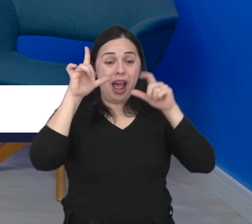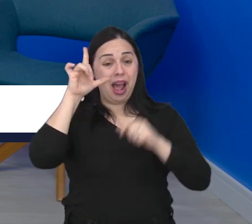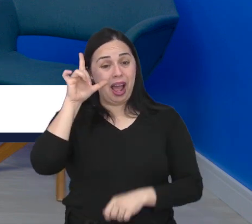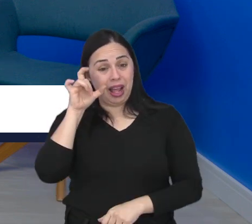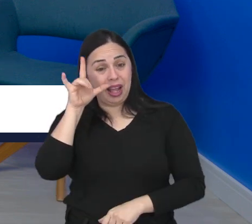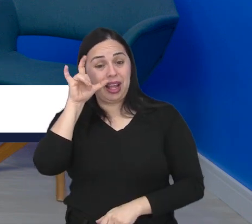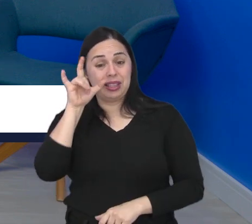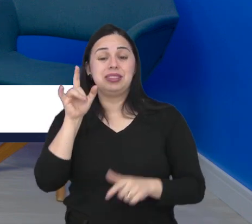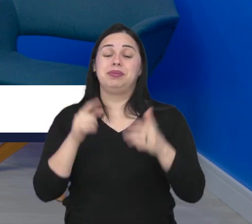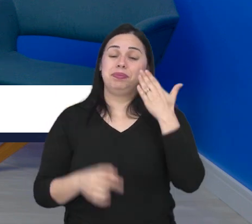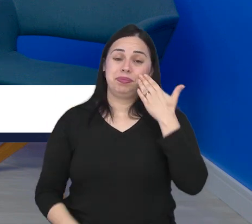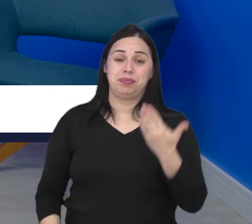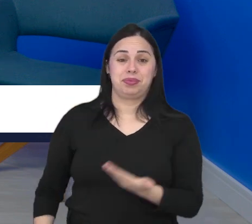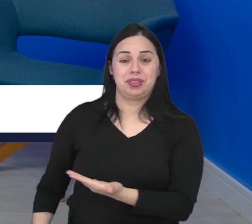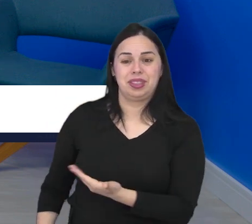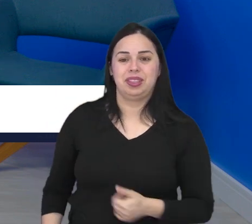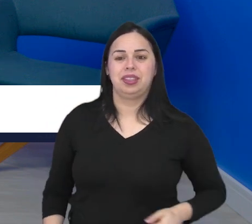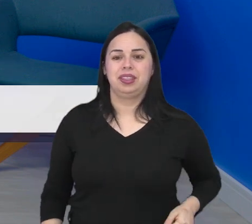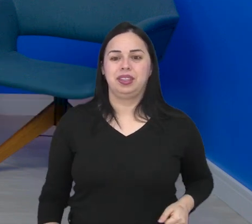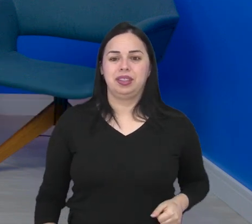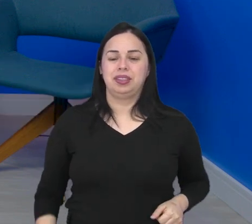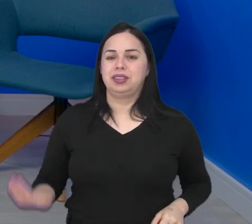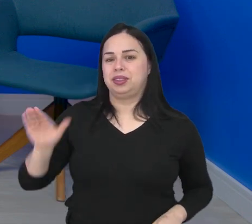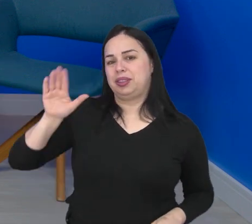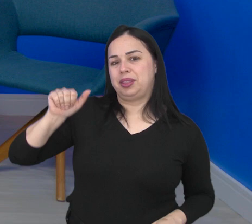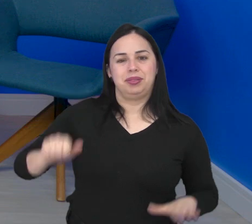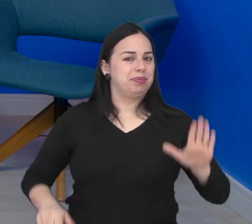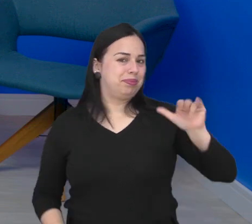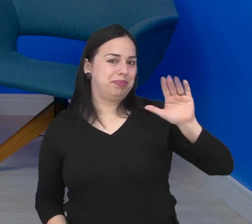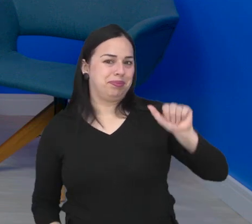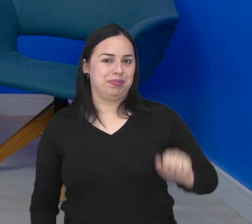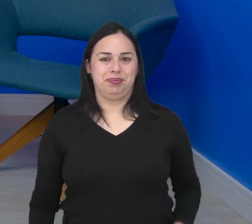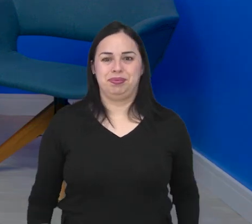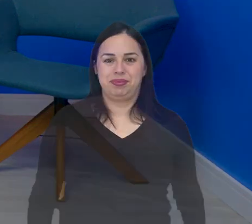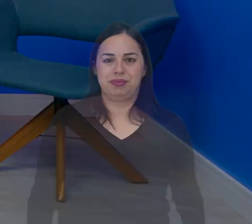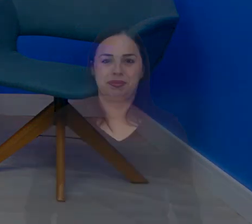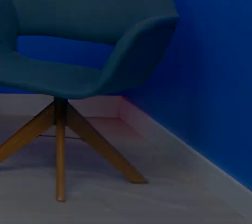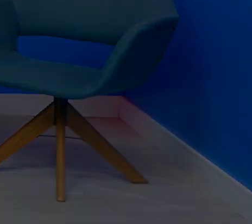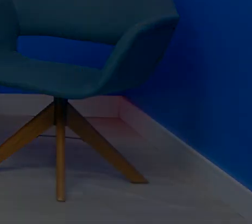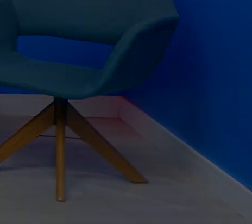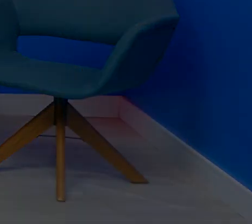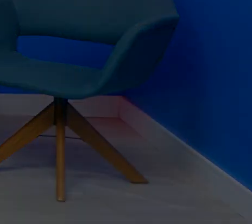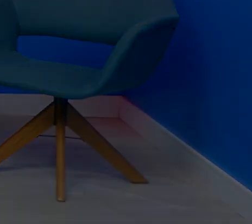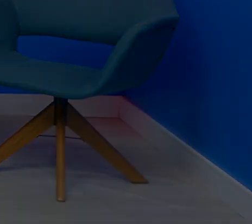no mesmo endereço, @TV Câmara SJC. Tchau, tchau. Até mais.